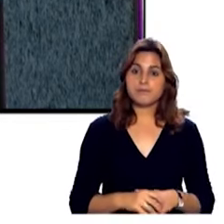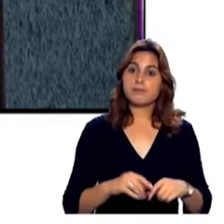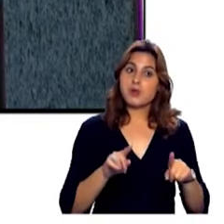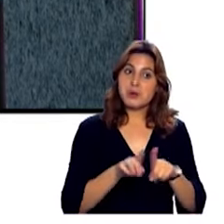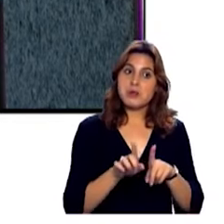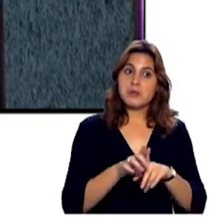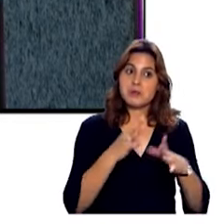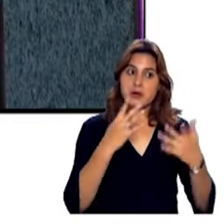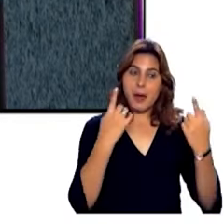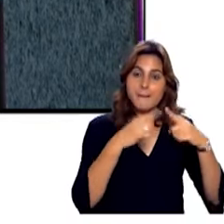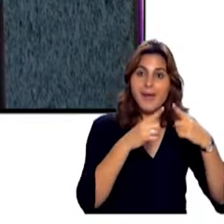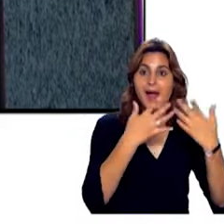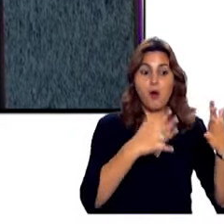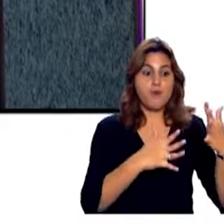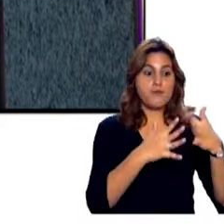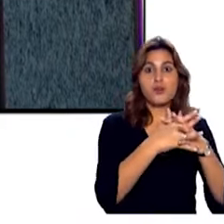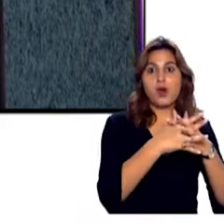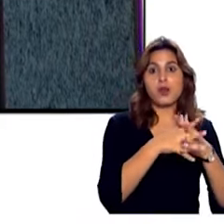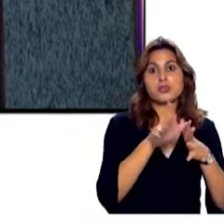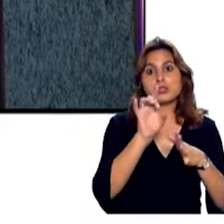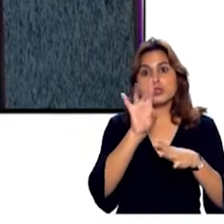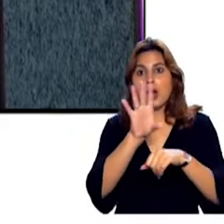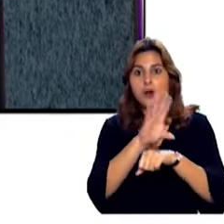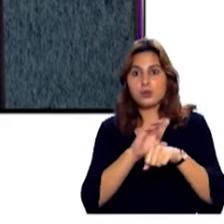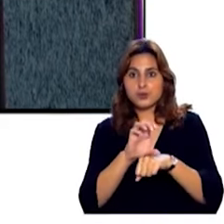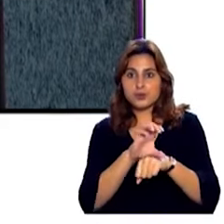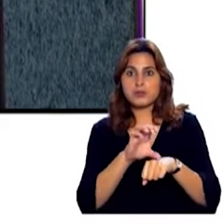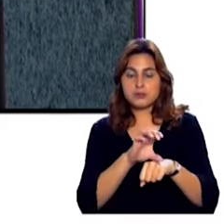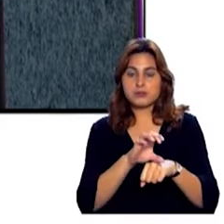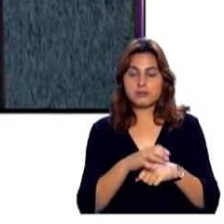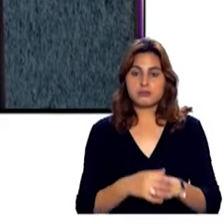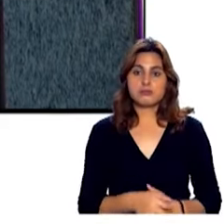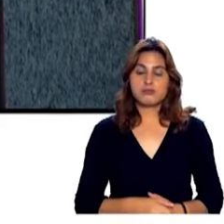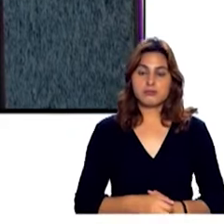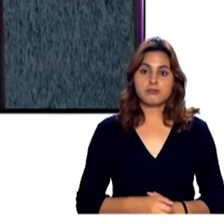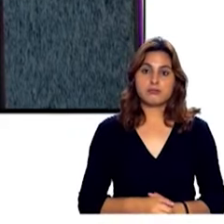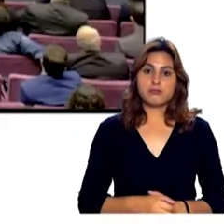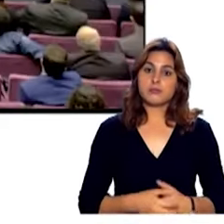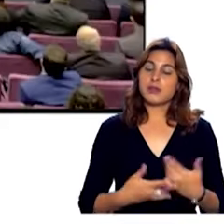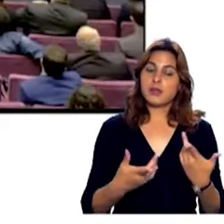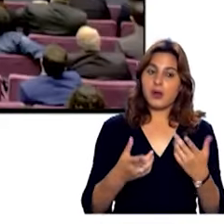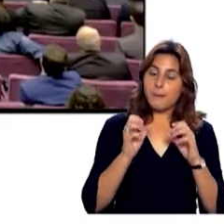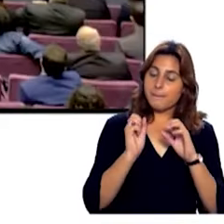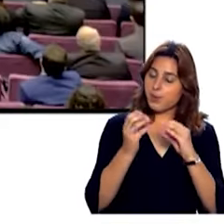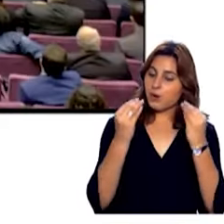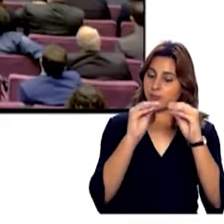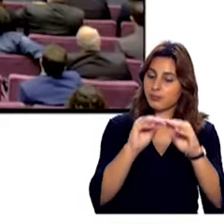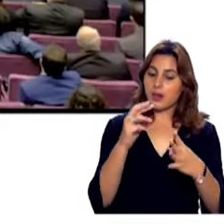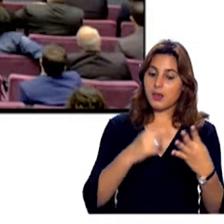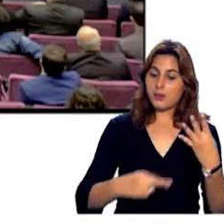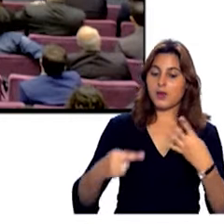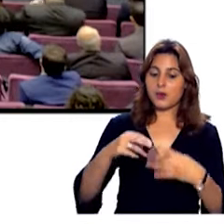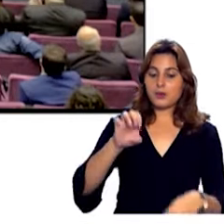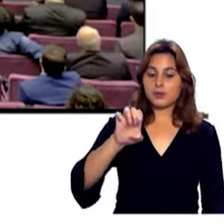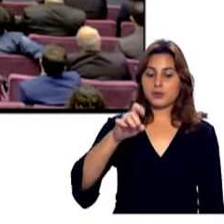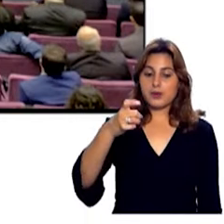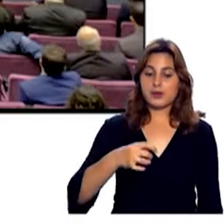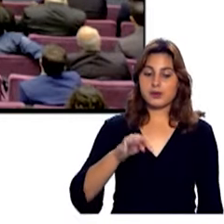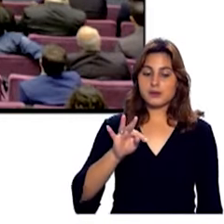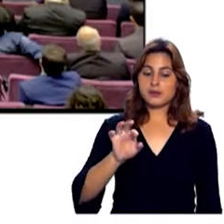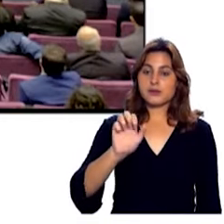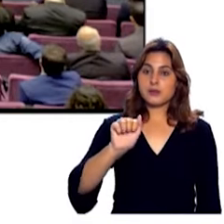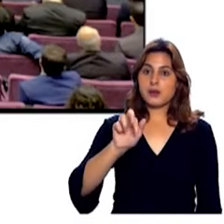violar ou apenas a constituição é claro que Cabe recurso extraordinário em caso de decisão de